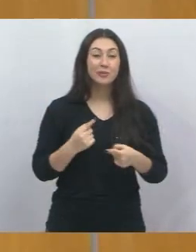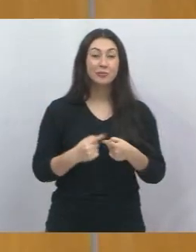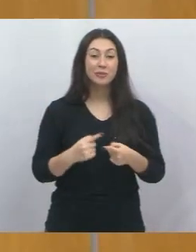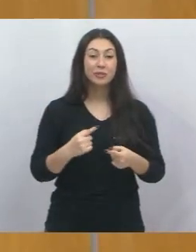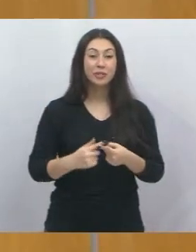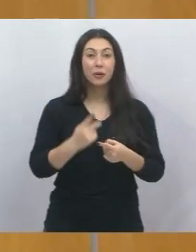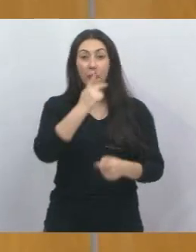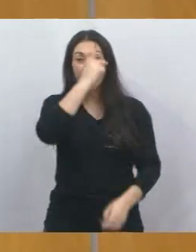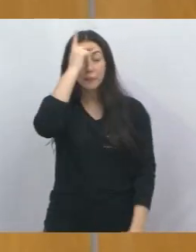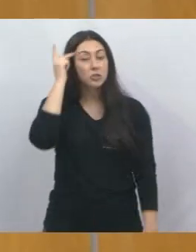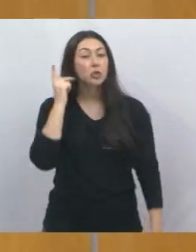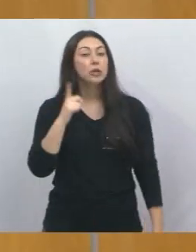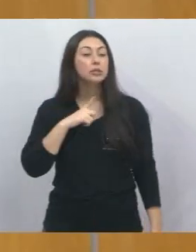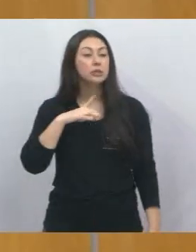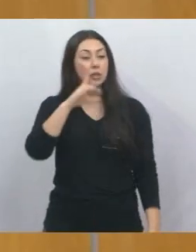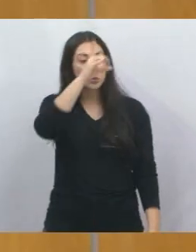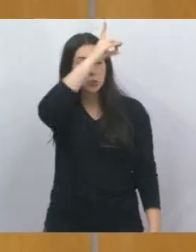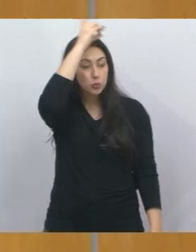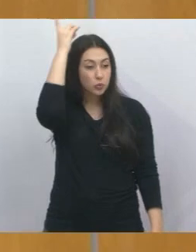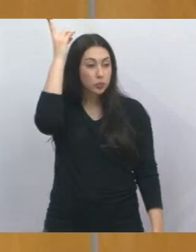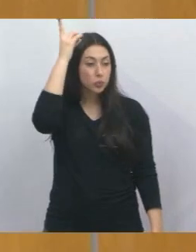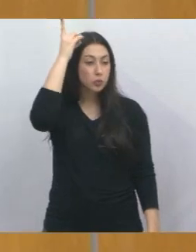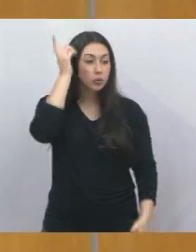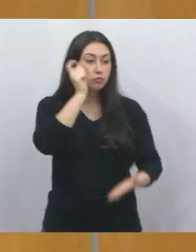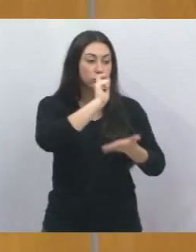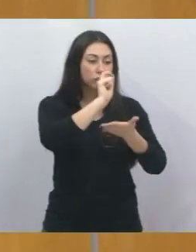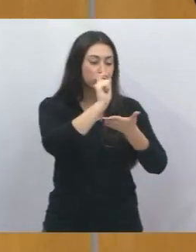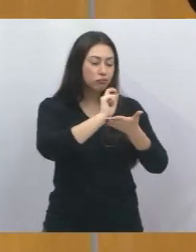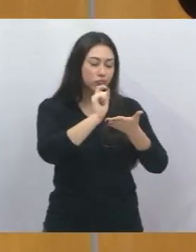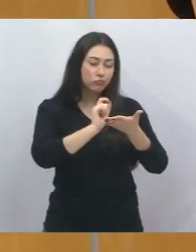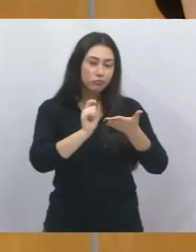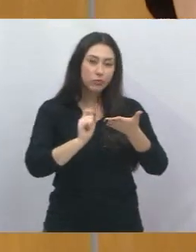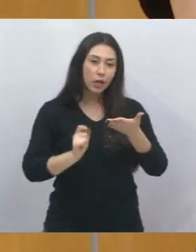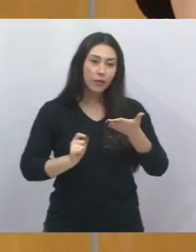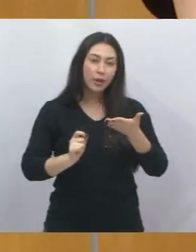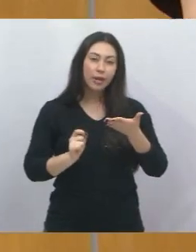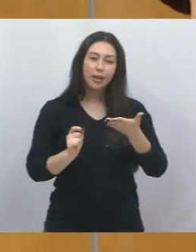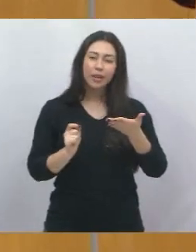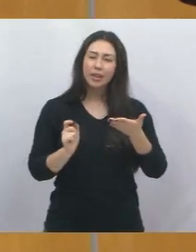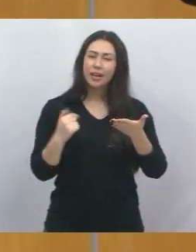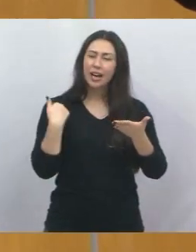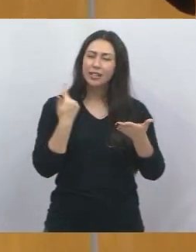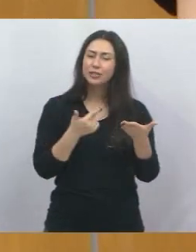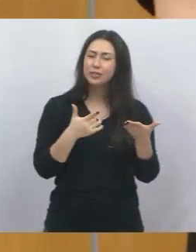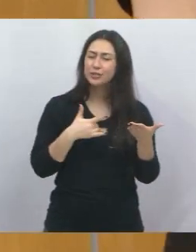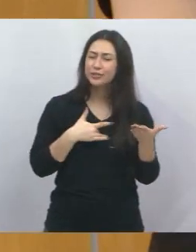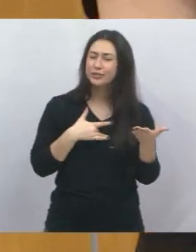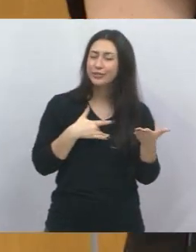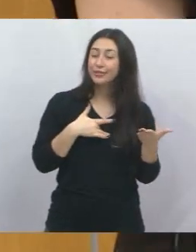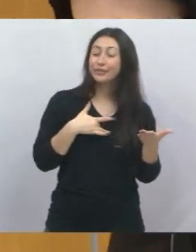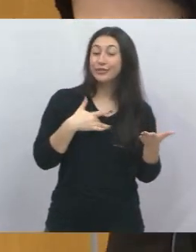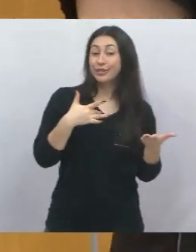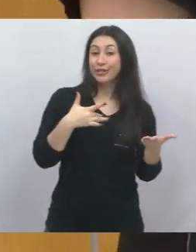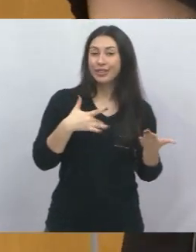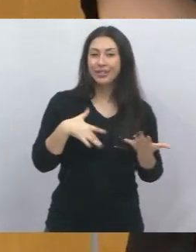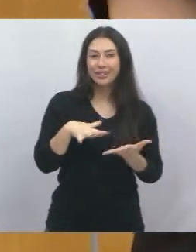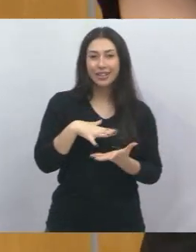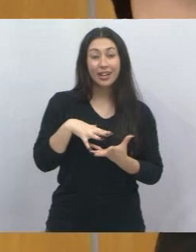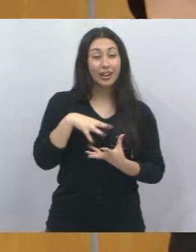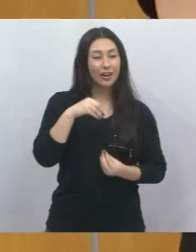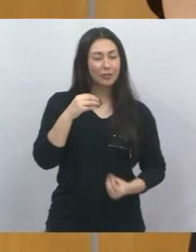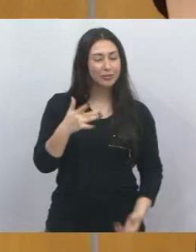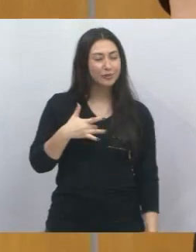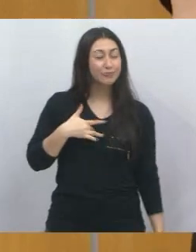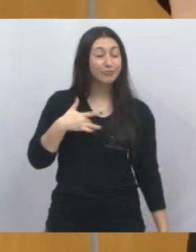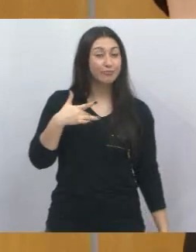aquele que tem o dom da escrita, aquele que escreve livros, ele toca no que o ser humano tem de mais precioso, que é a alma do ser